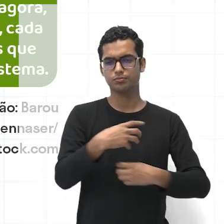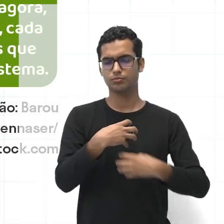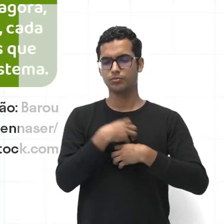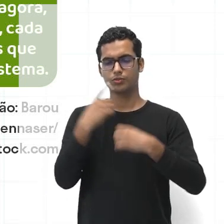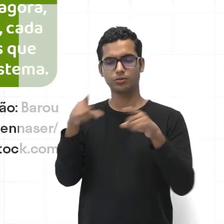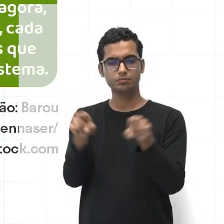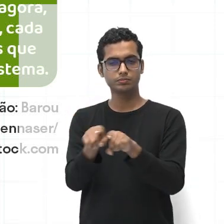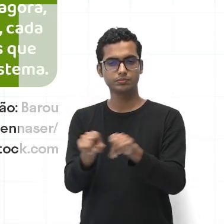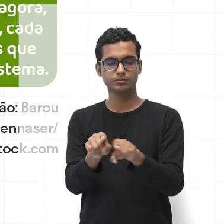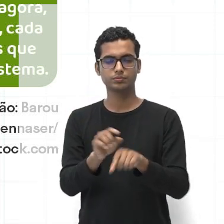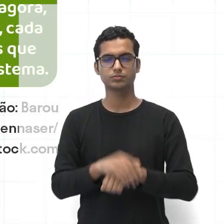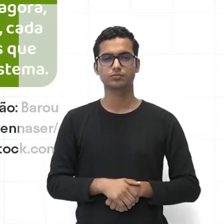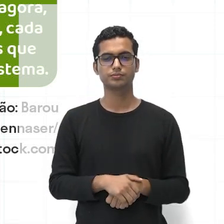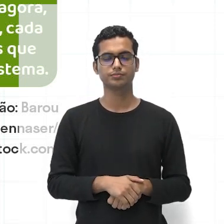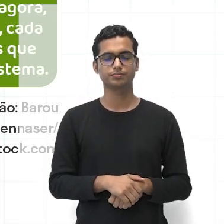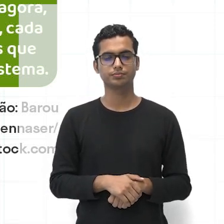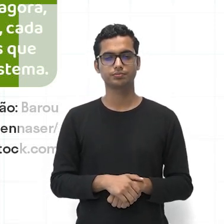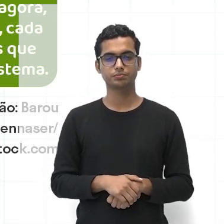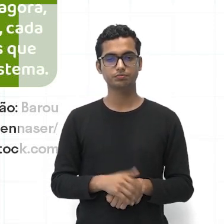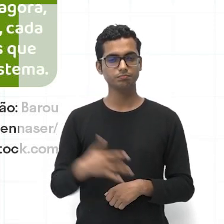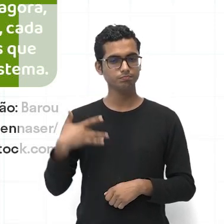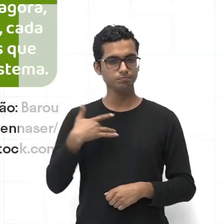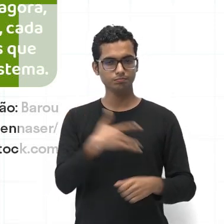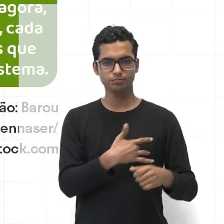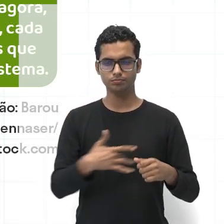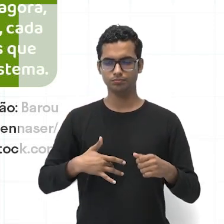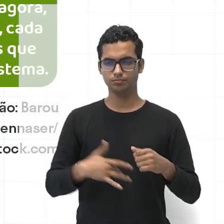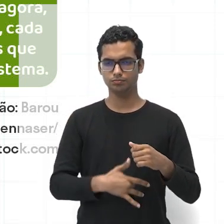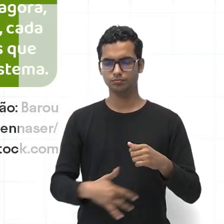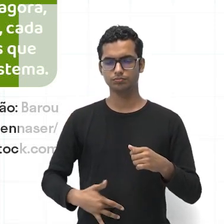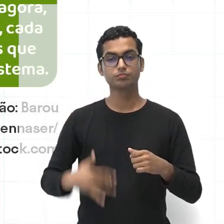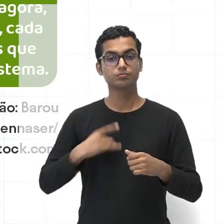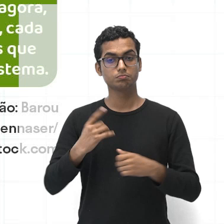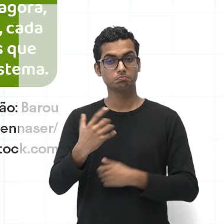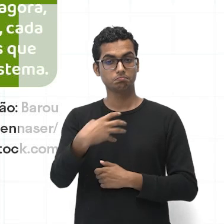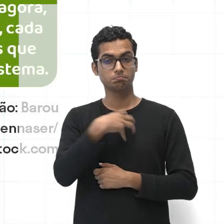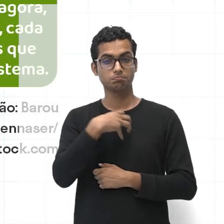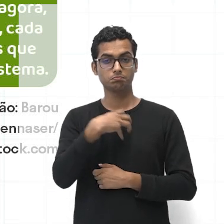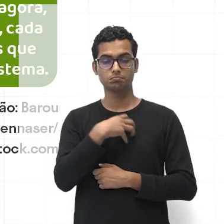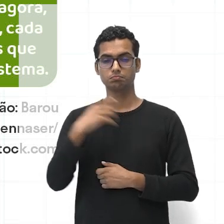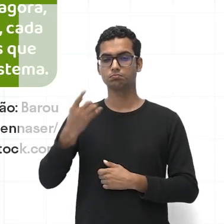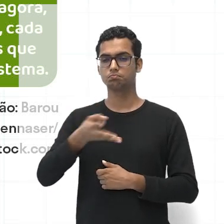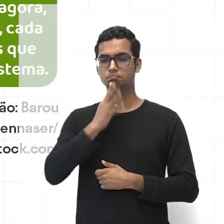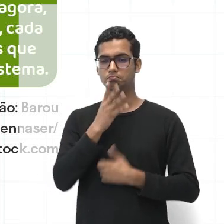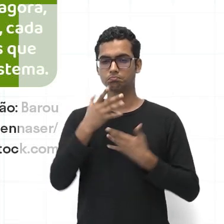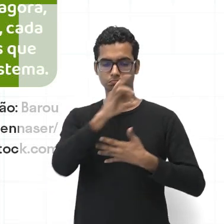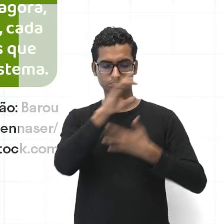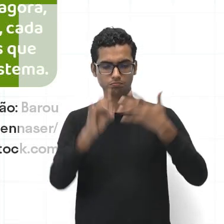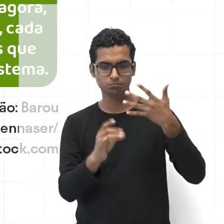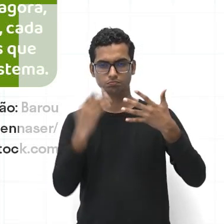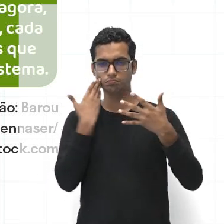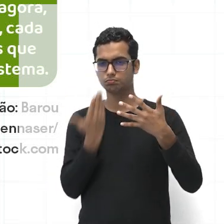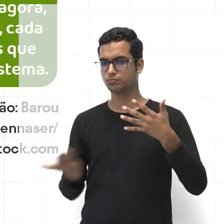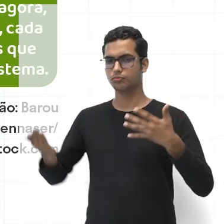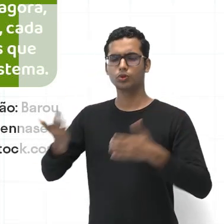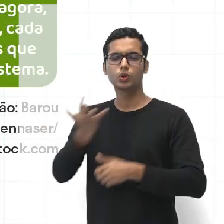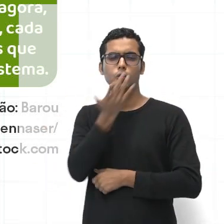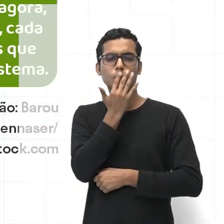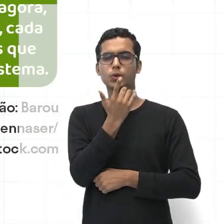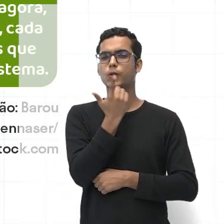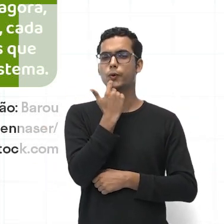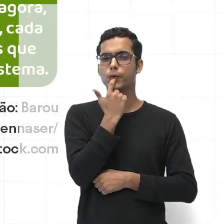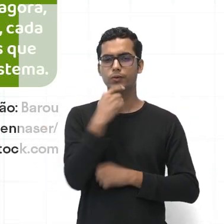agora especificamente cada um dos sentidos que compõem esse sistema. Observem na imagem, em vermelho